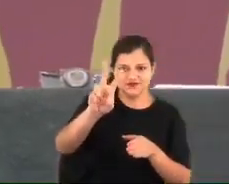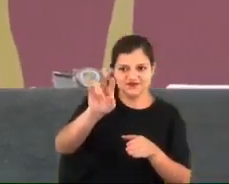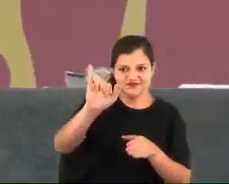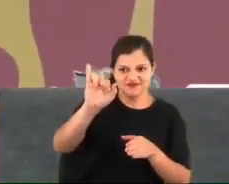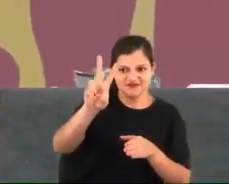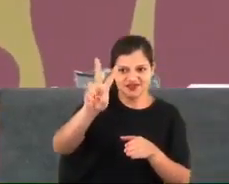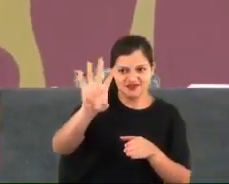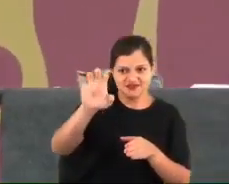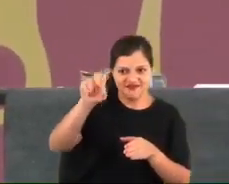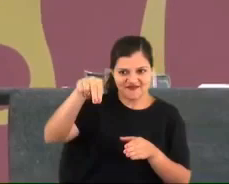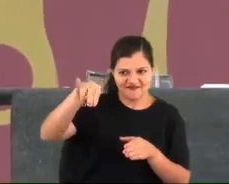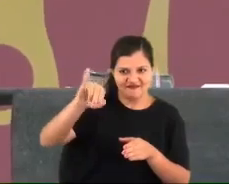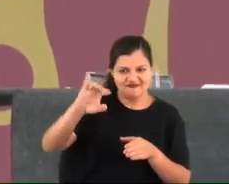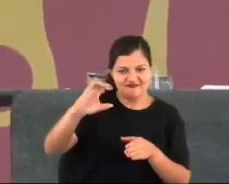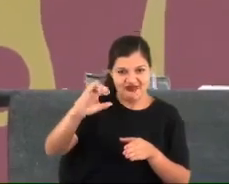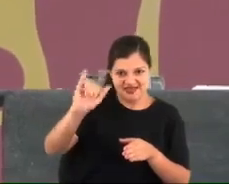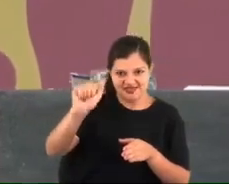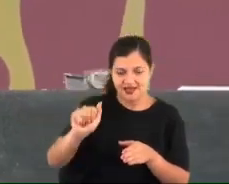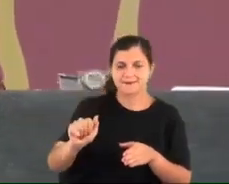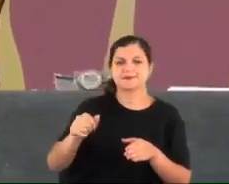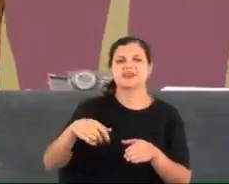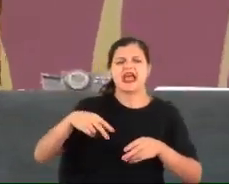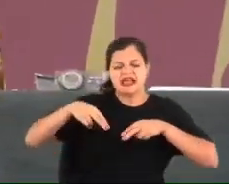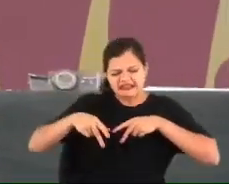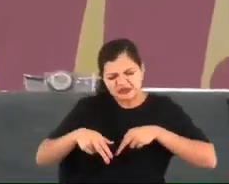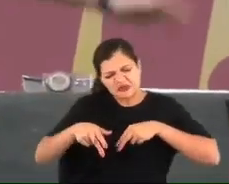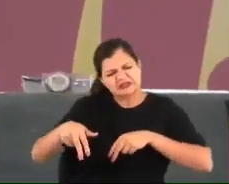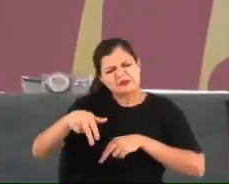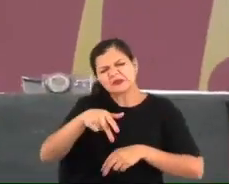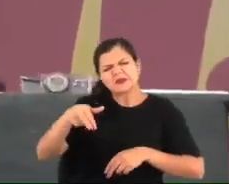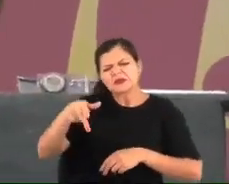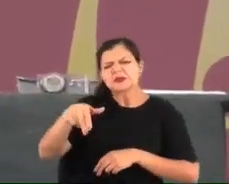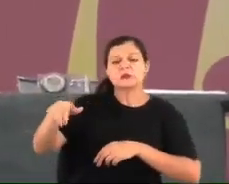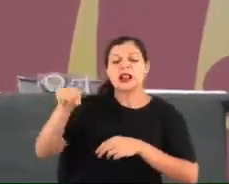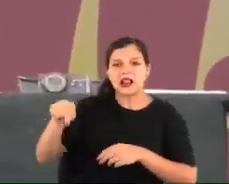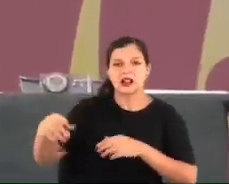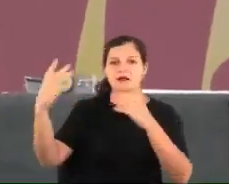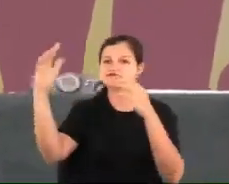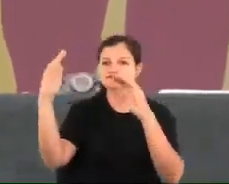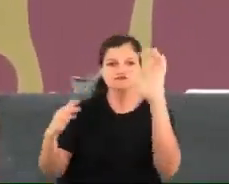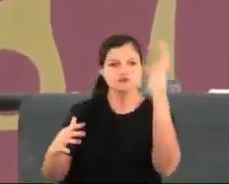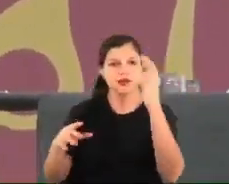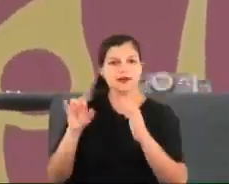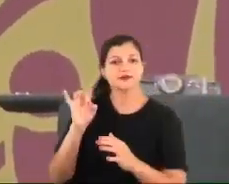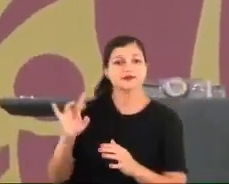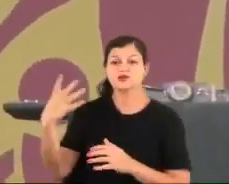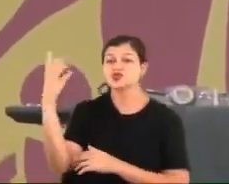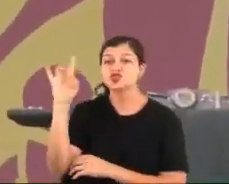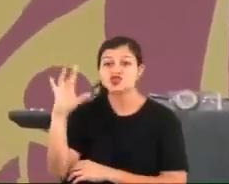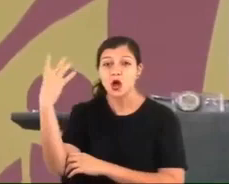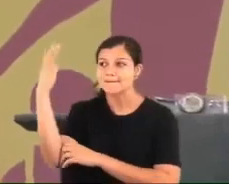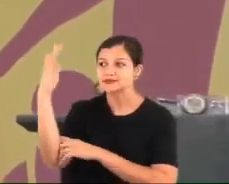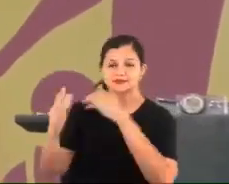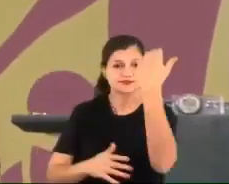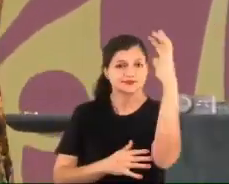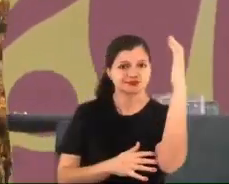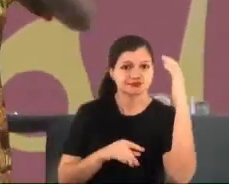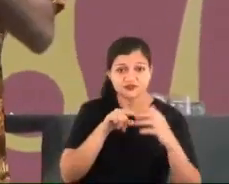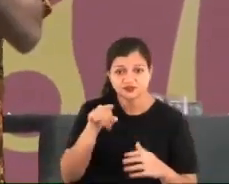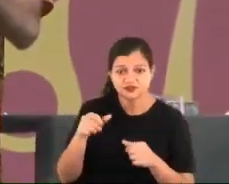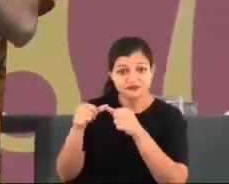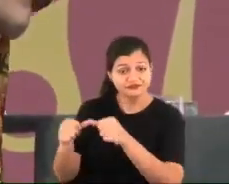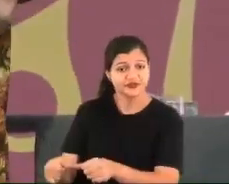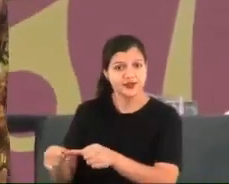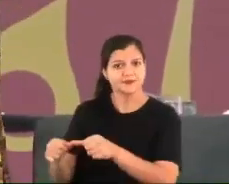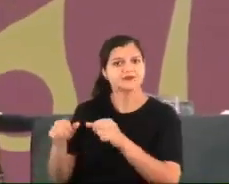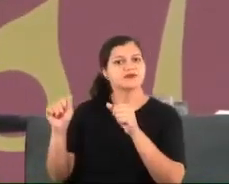gente andou. Chegou lá no meio do nada, só selva, ele falou, olha, é aqui que vocês vão ficar. Fiquem aí, façam o abrigo de